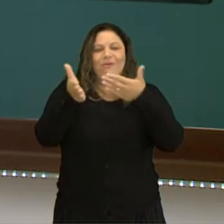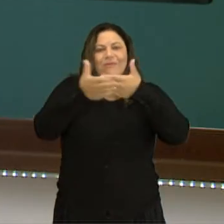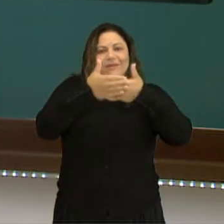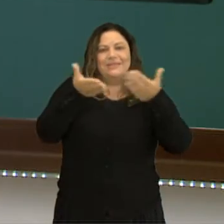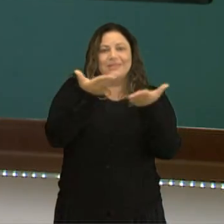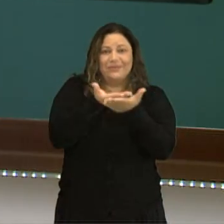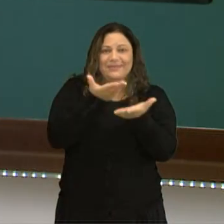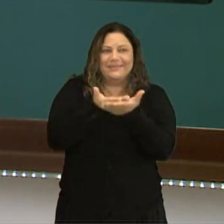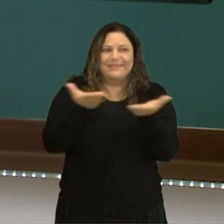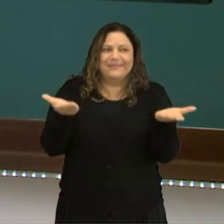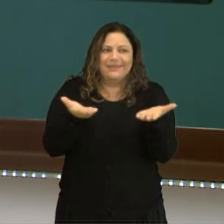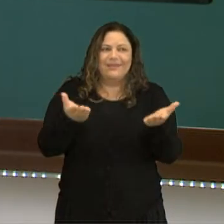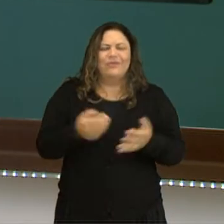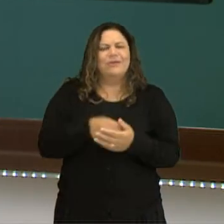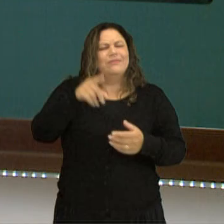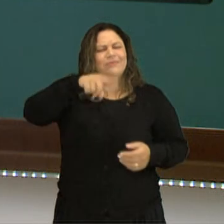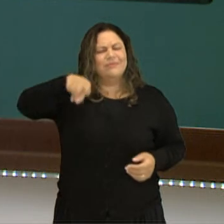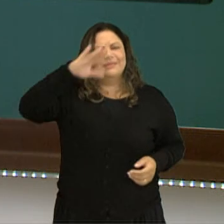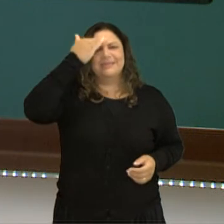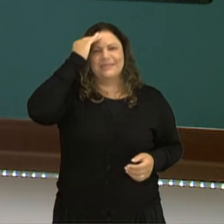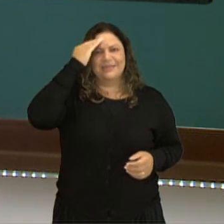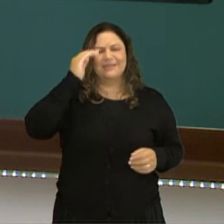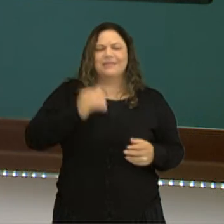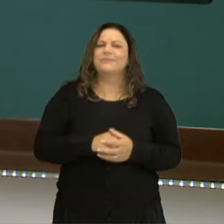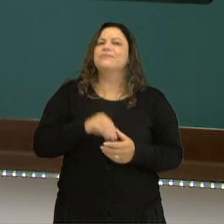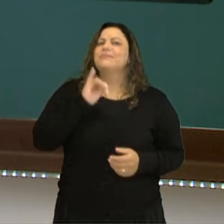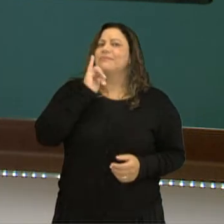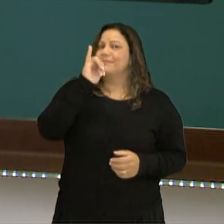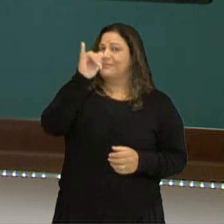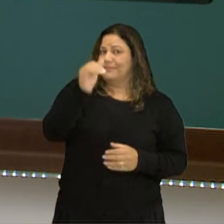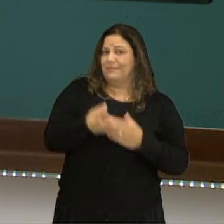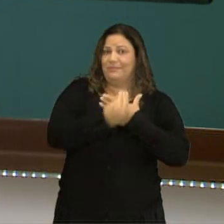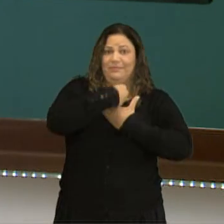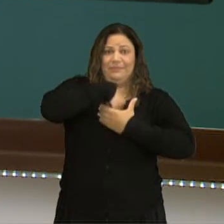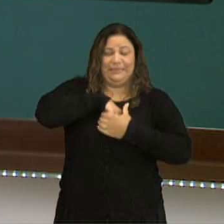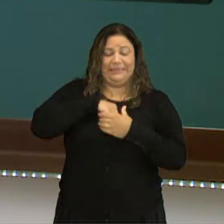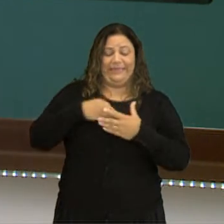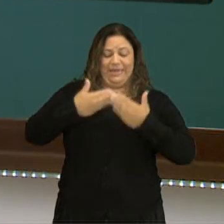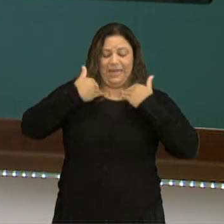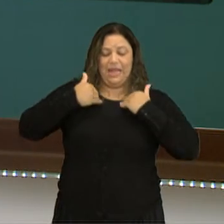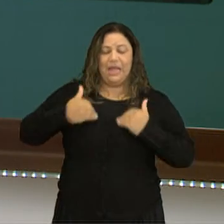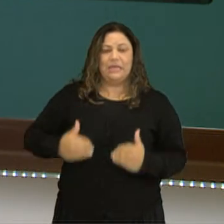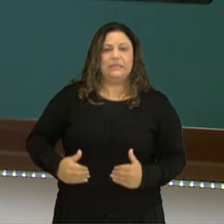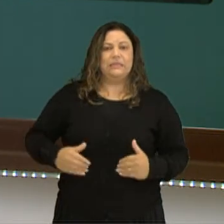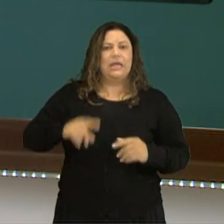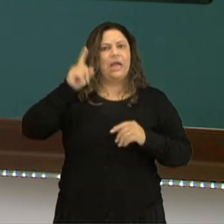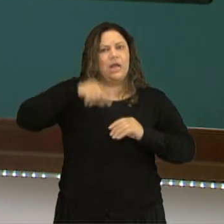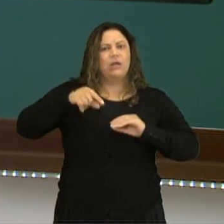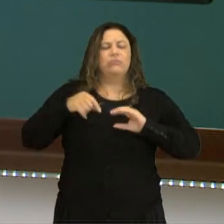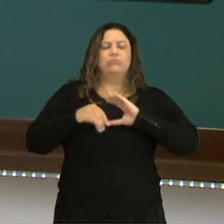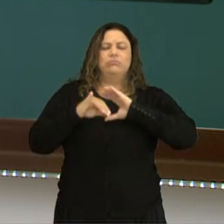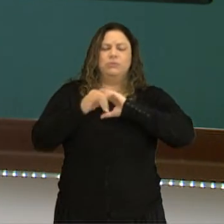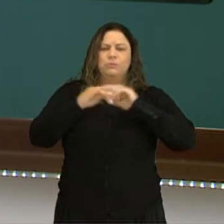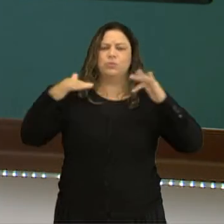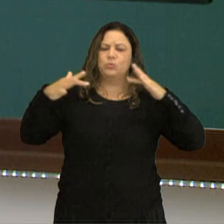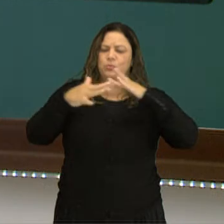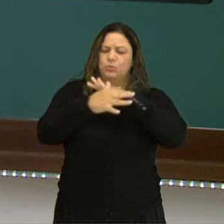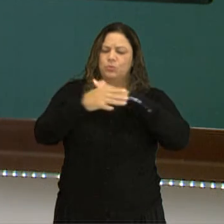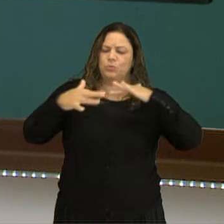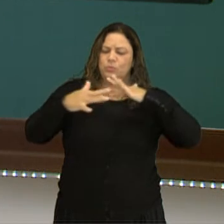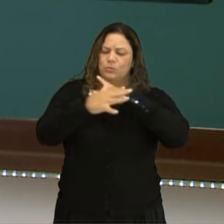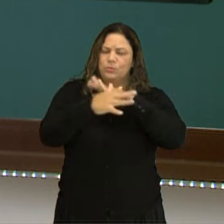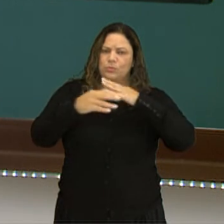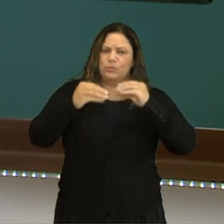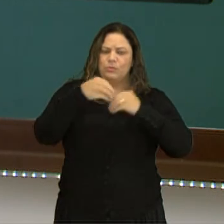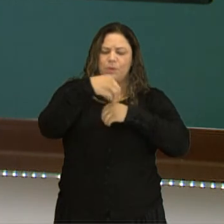aula. Você entendeu que a energia interna é a energia do movimento das moléculas,